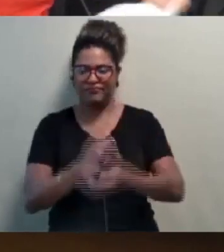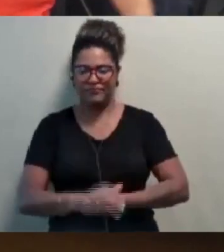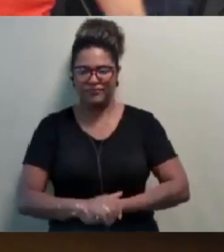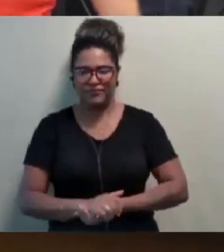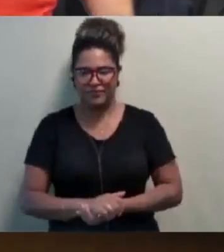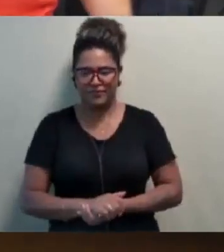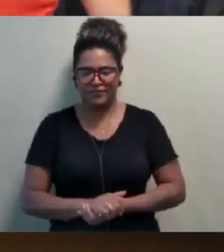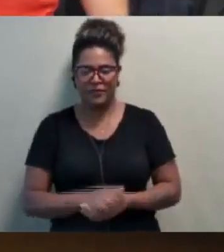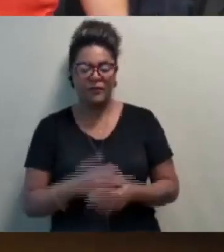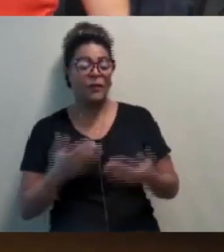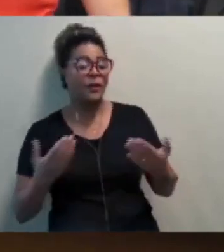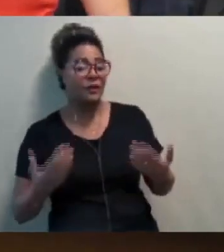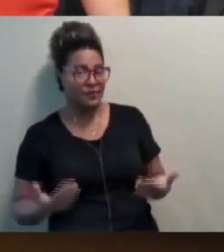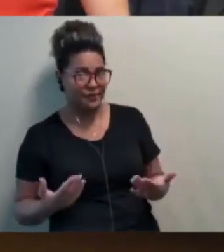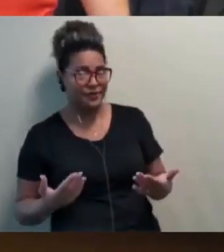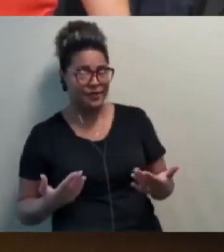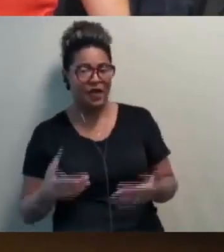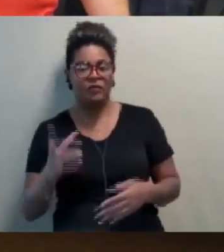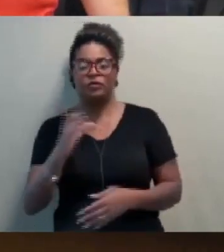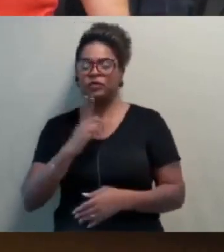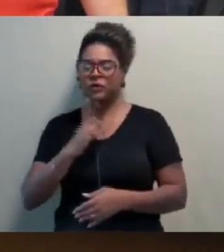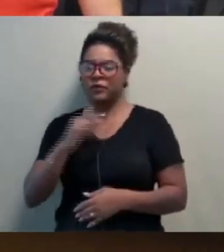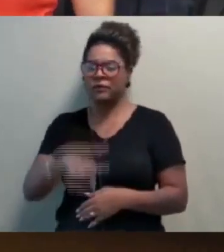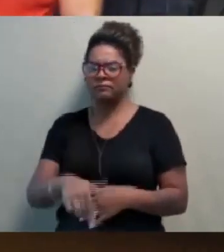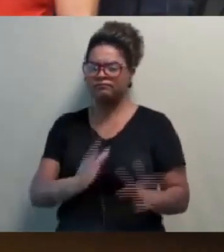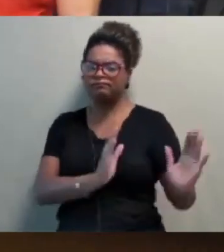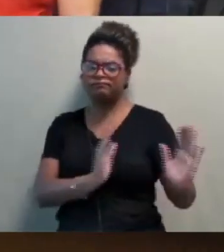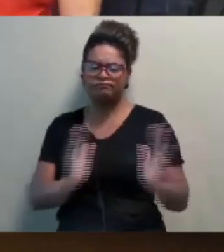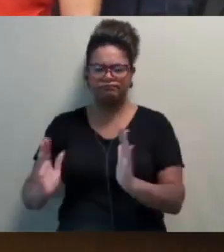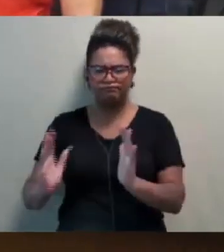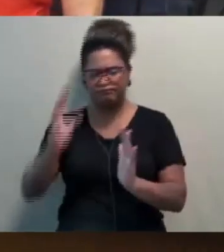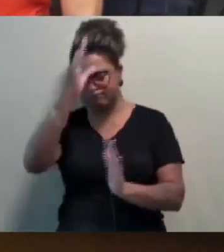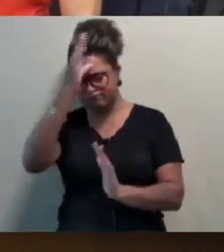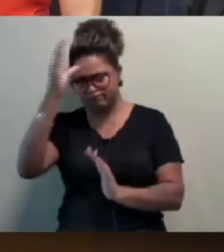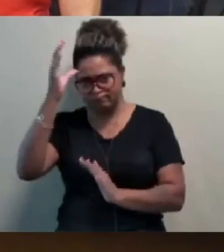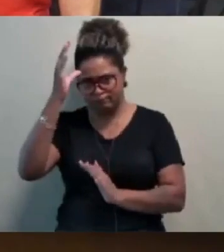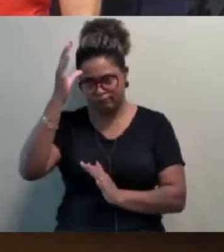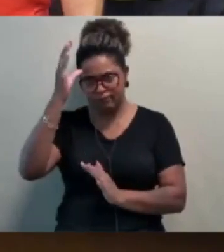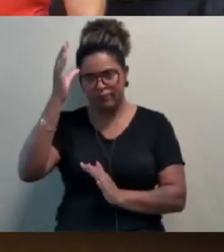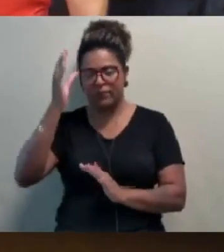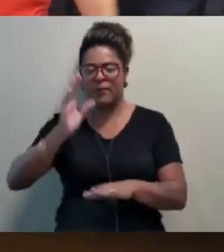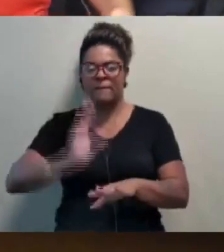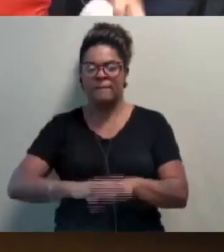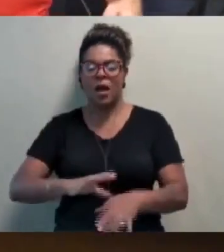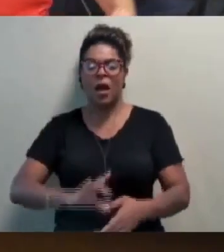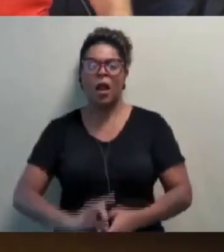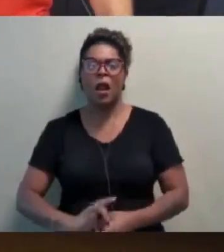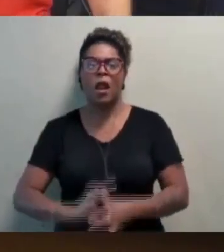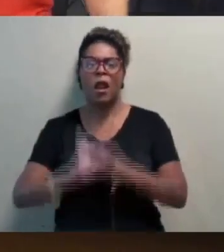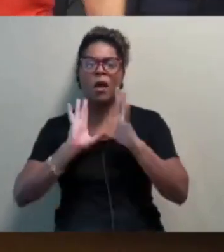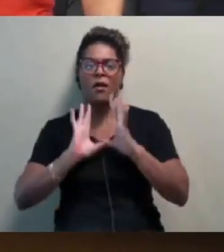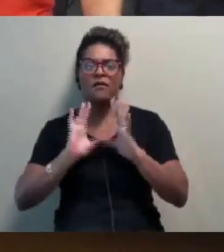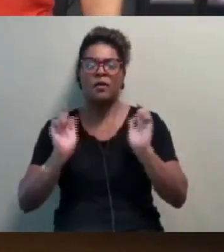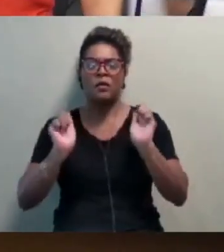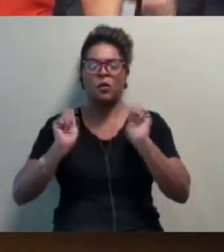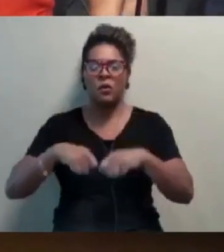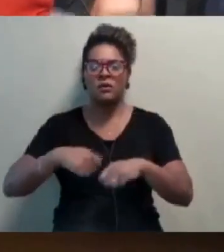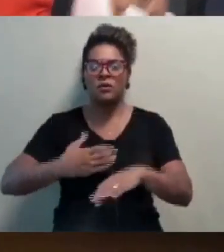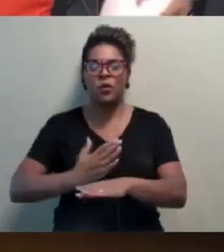nós tivemos durante um tempo aqui nessa Câmara, uma Câmara mais independente, que conseguiu